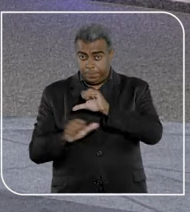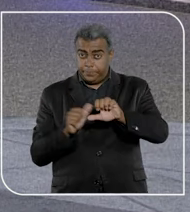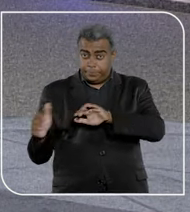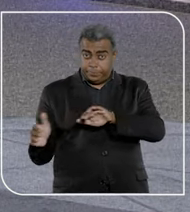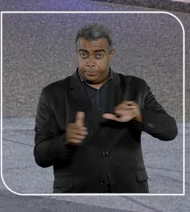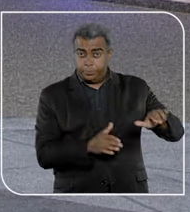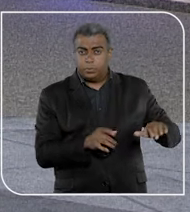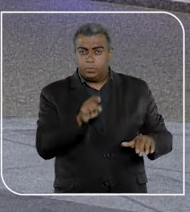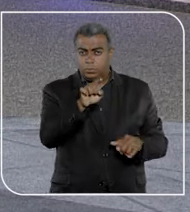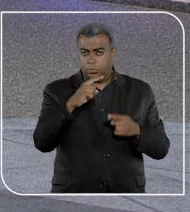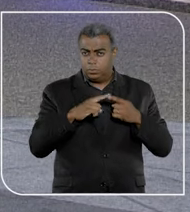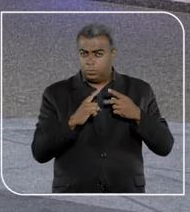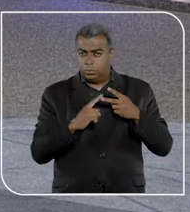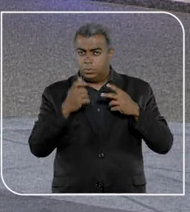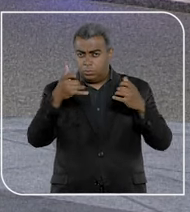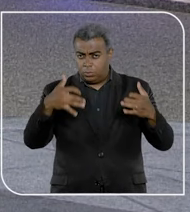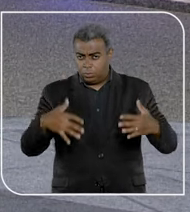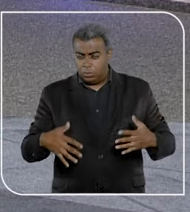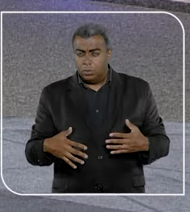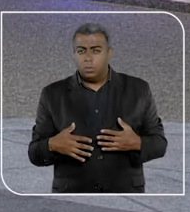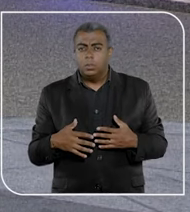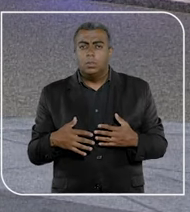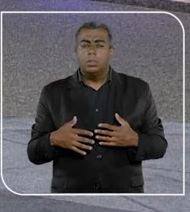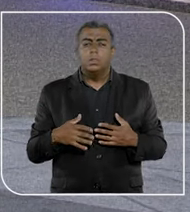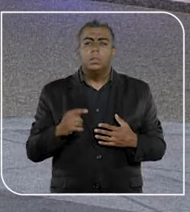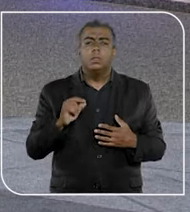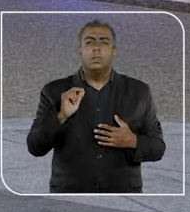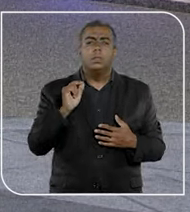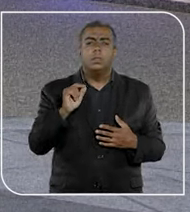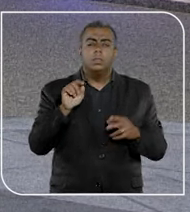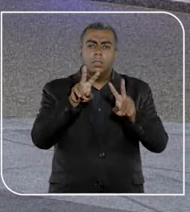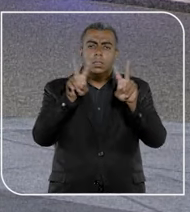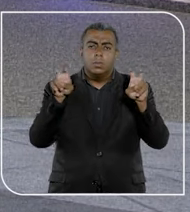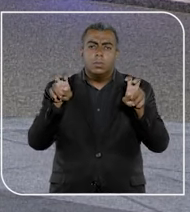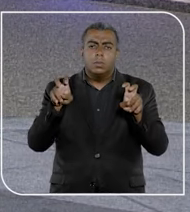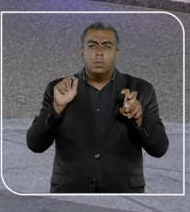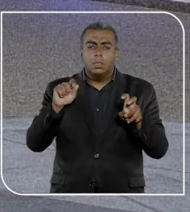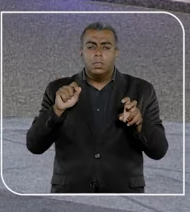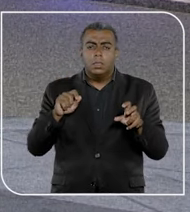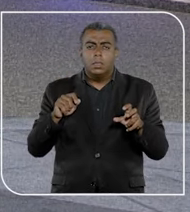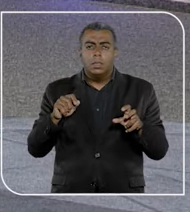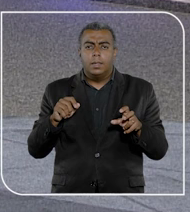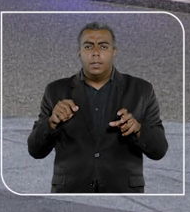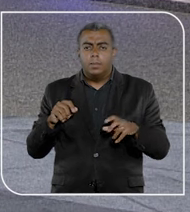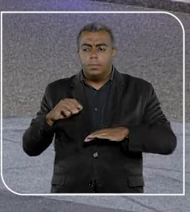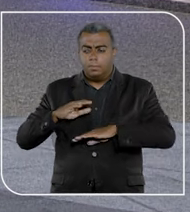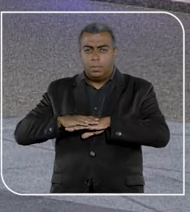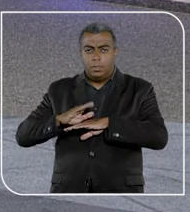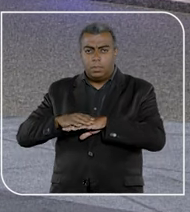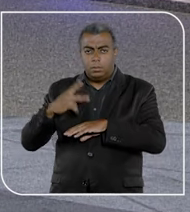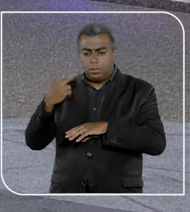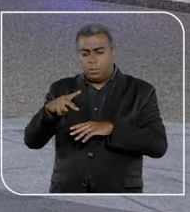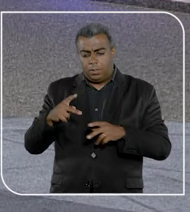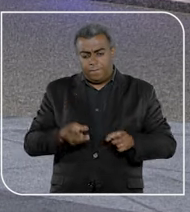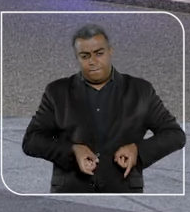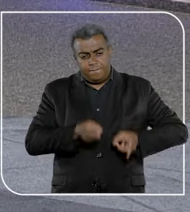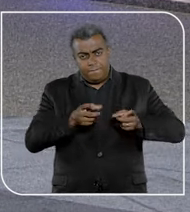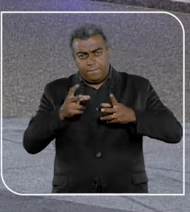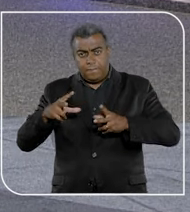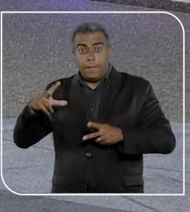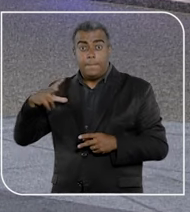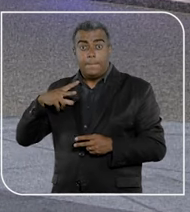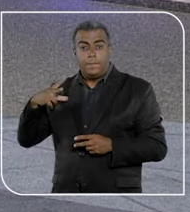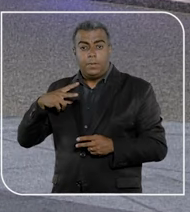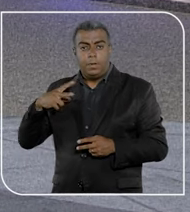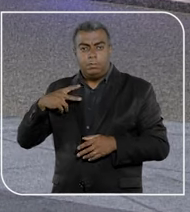eu quero tocar num ponto que ambos já mencionaram, até en passant, o professor Gilberto falou, sobre a alienação judicial por iniciativa